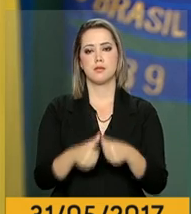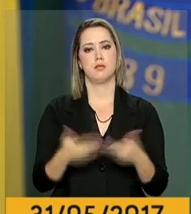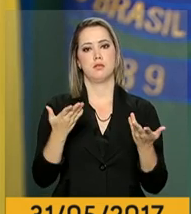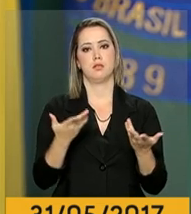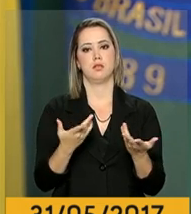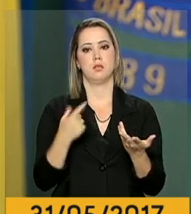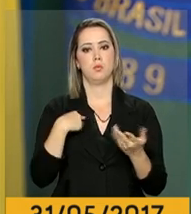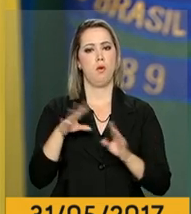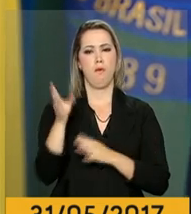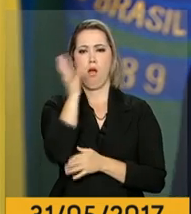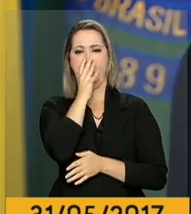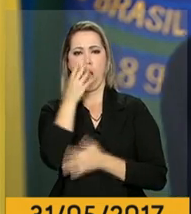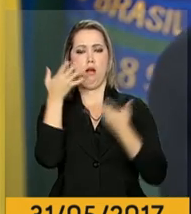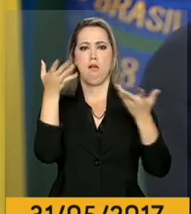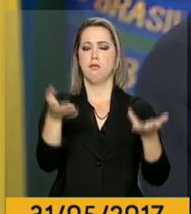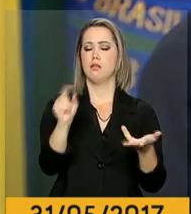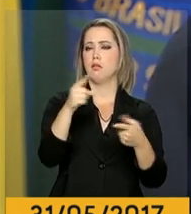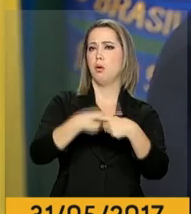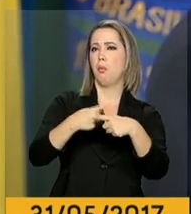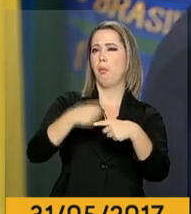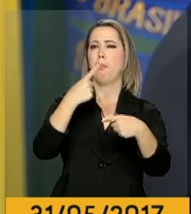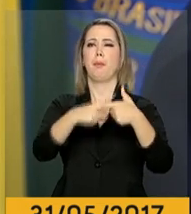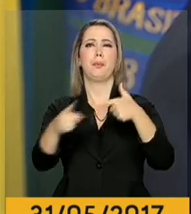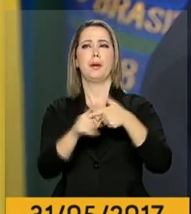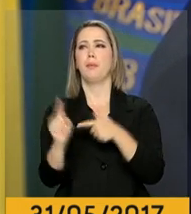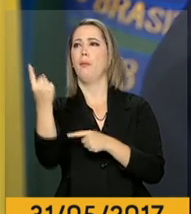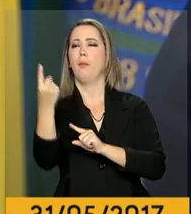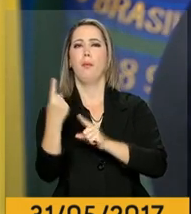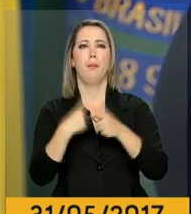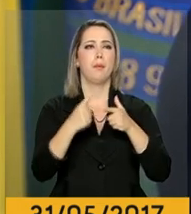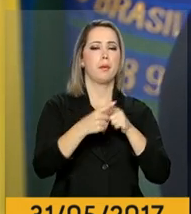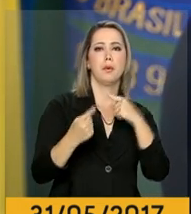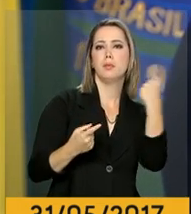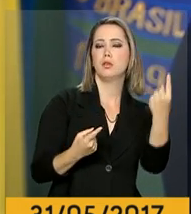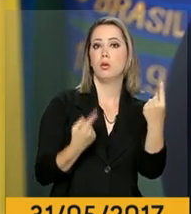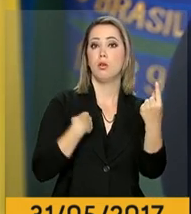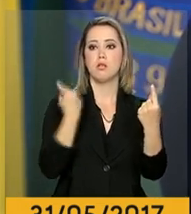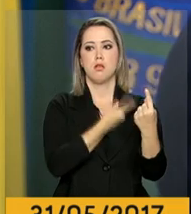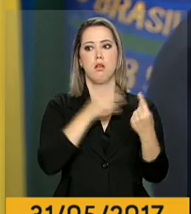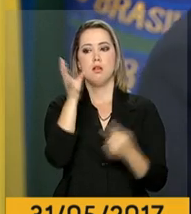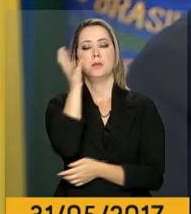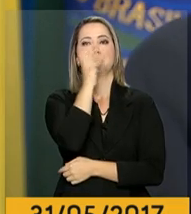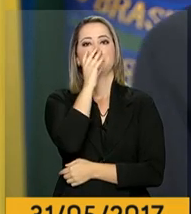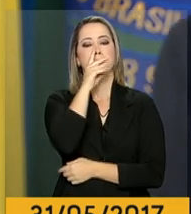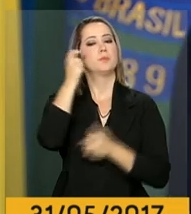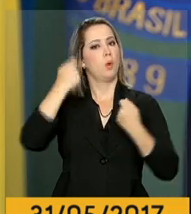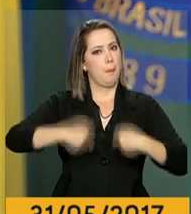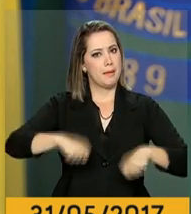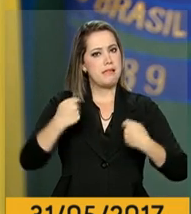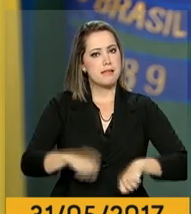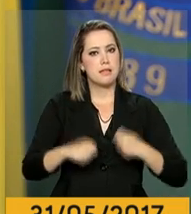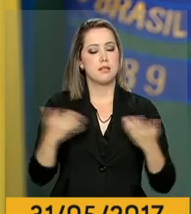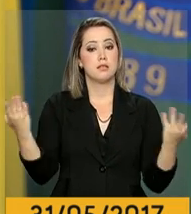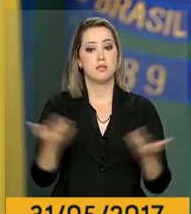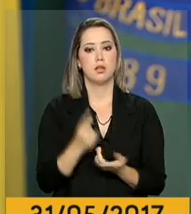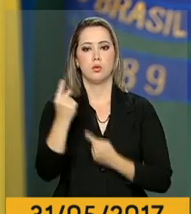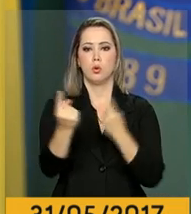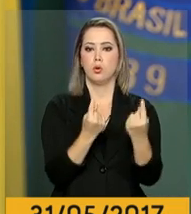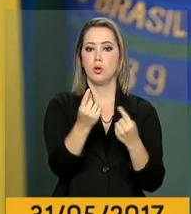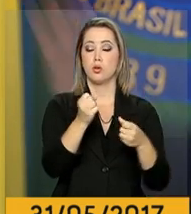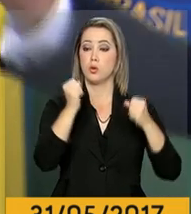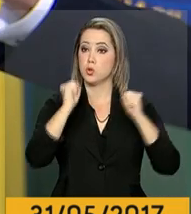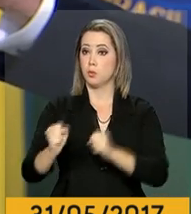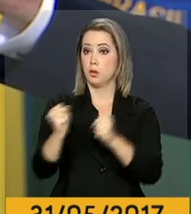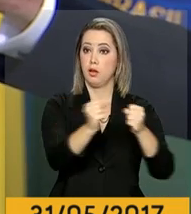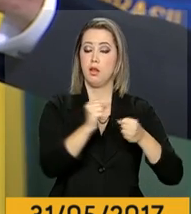Não vamos nos impressionar com o fato tal ou qual. Nós vamos nos impressionar, isto sim, com a rigidez de cada um dos poderes